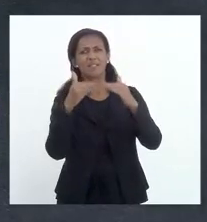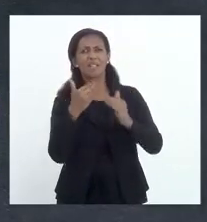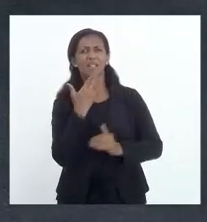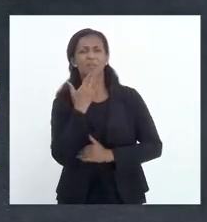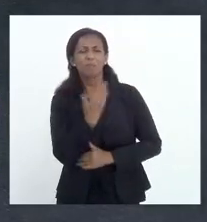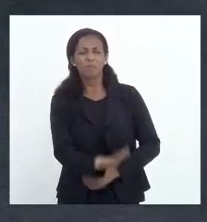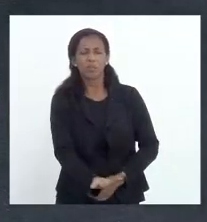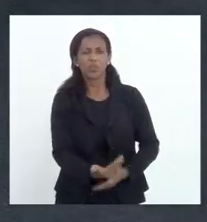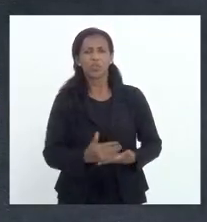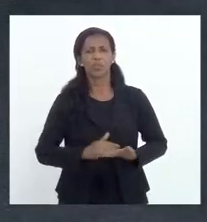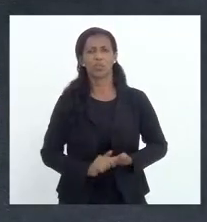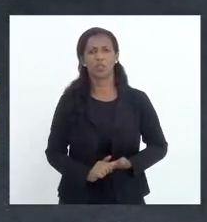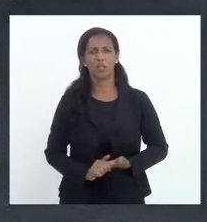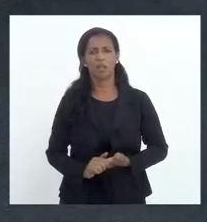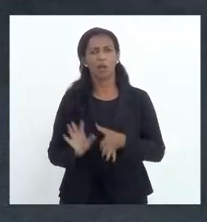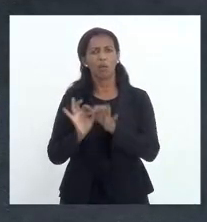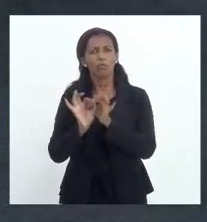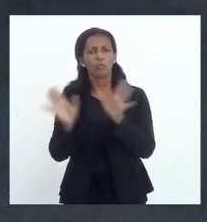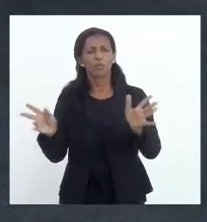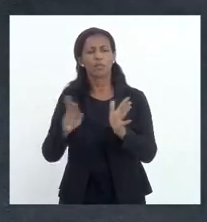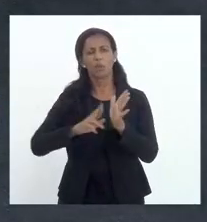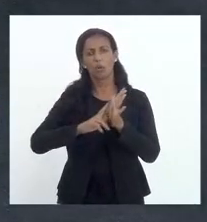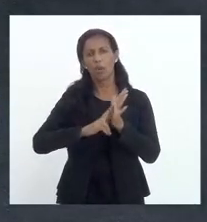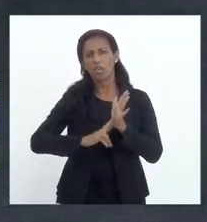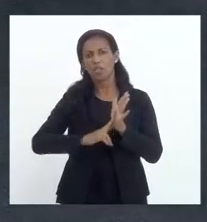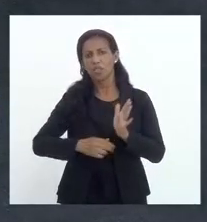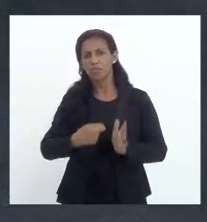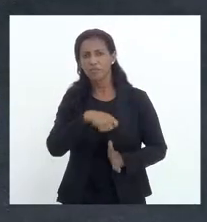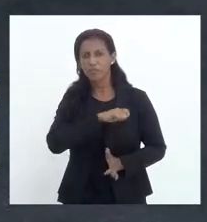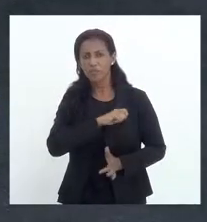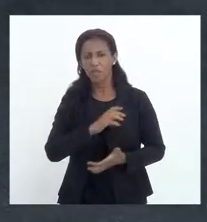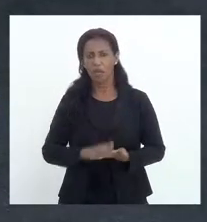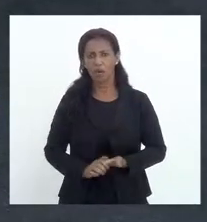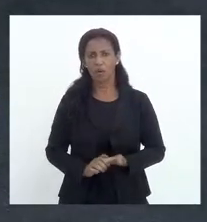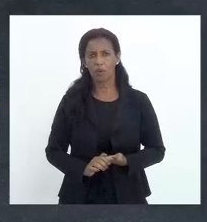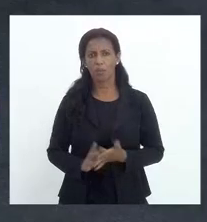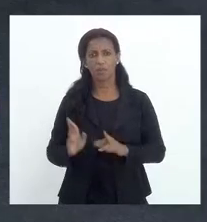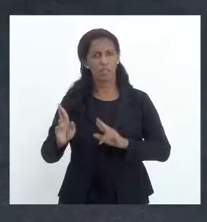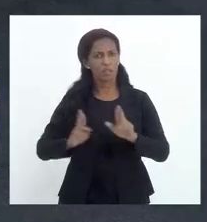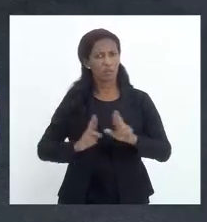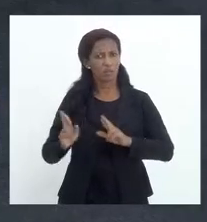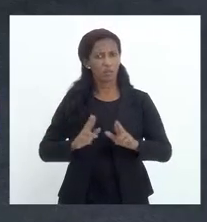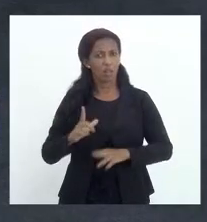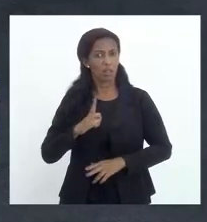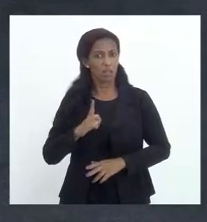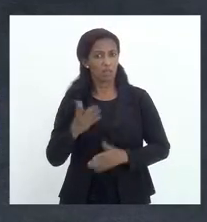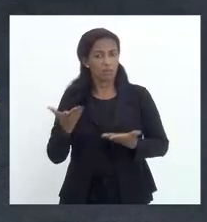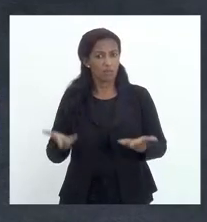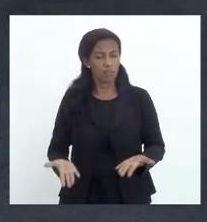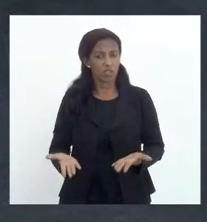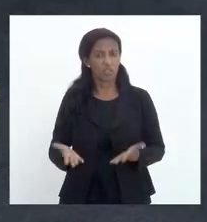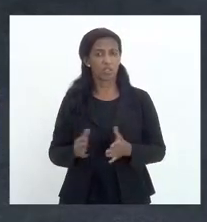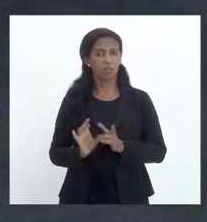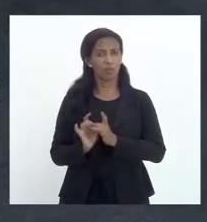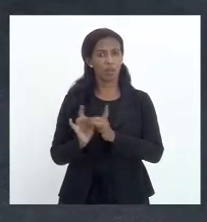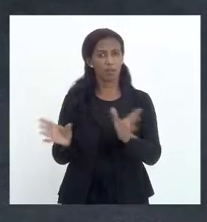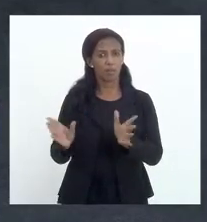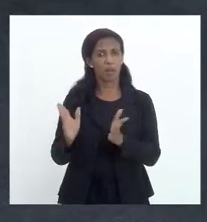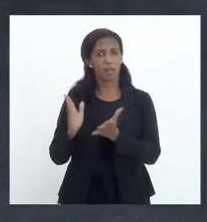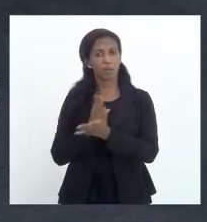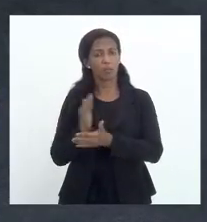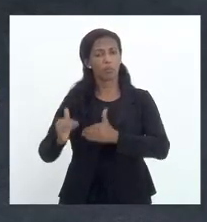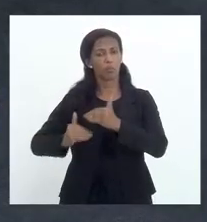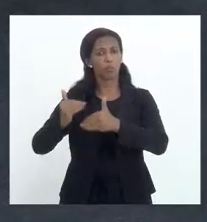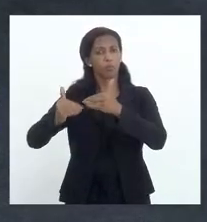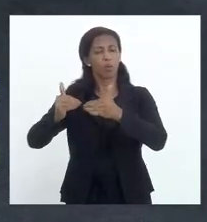pedir autorização do regime de recuperação fiscal para que isso seja regularizado, tendo em vista que foi liberado algumas